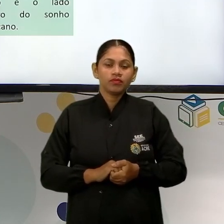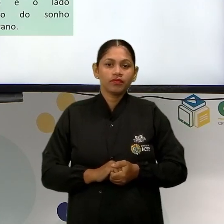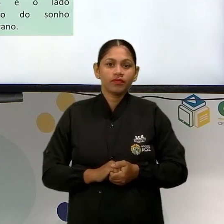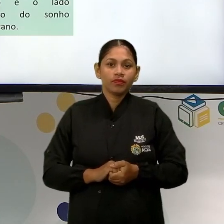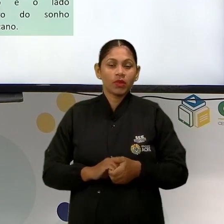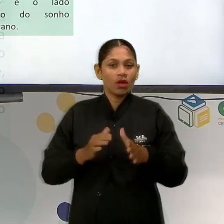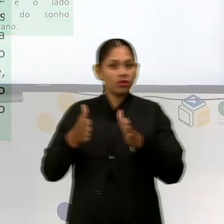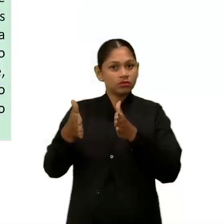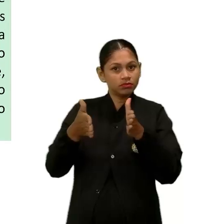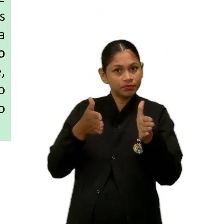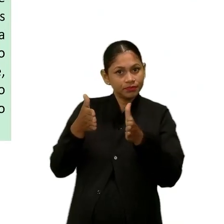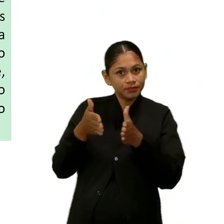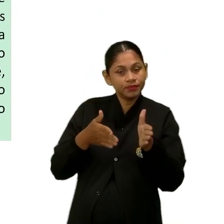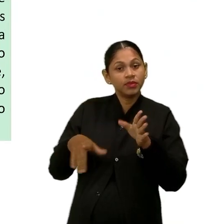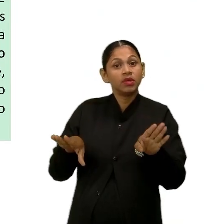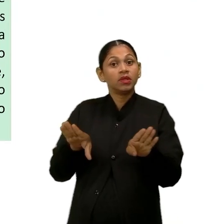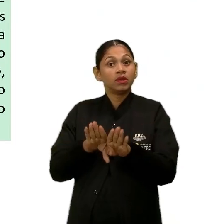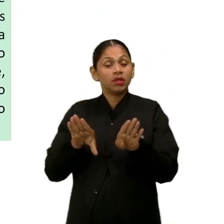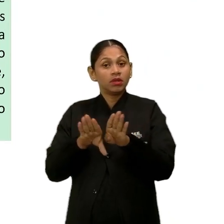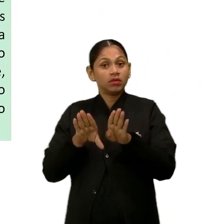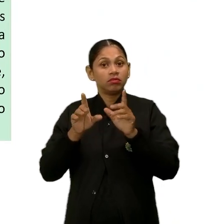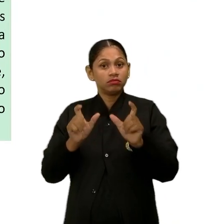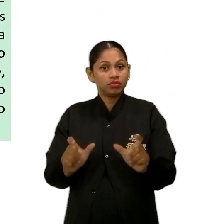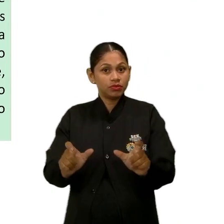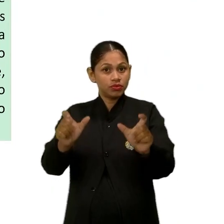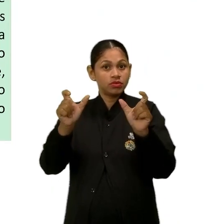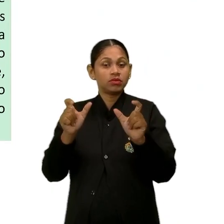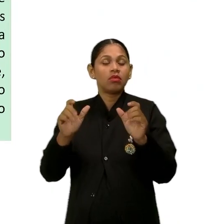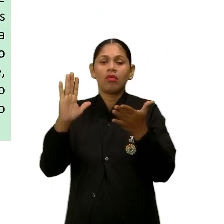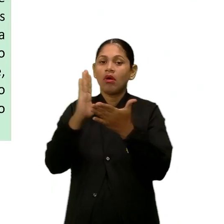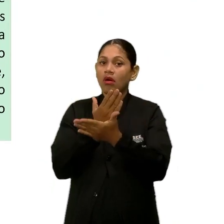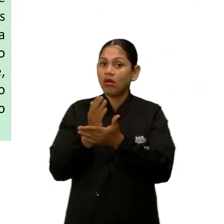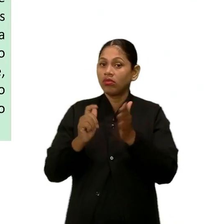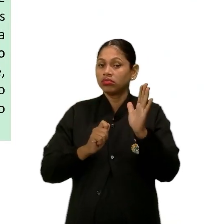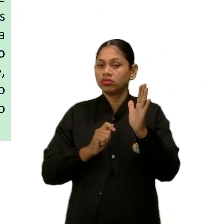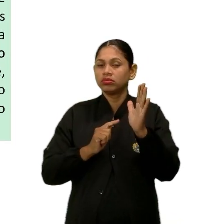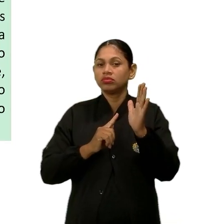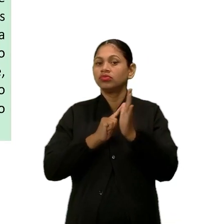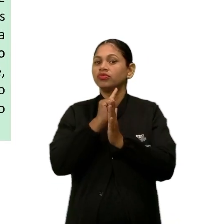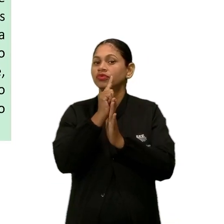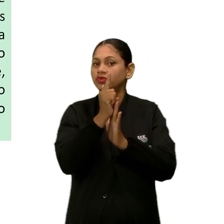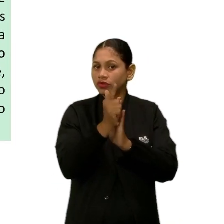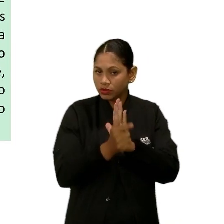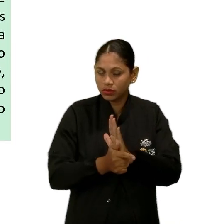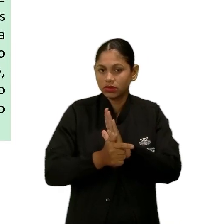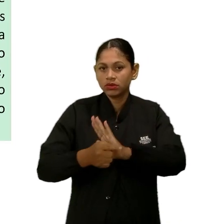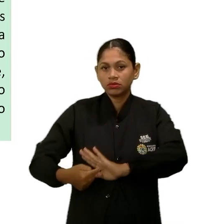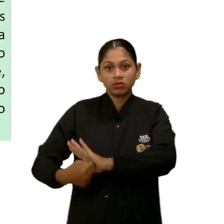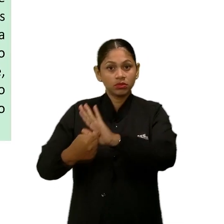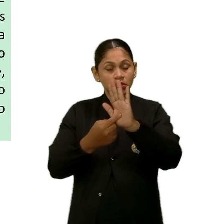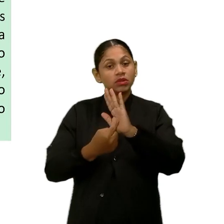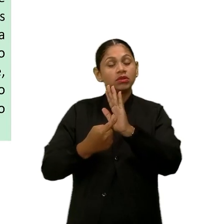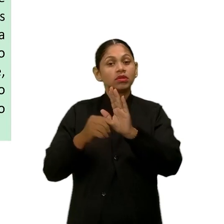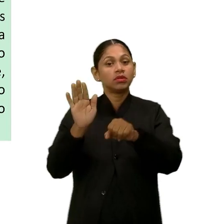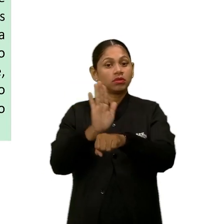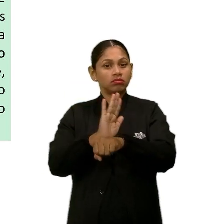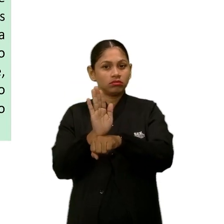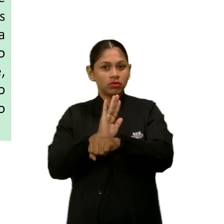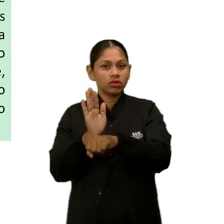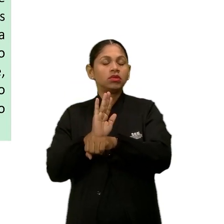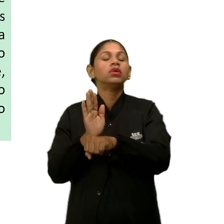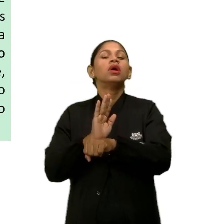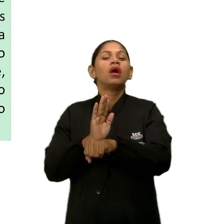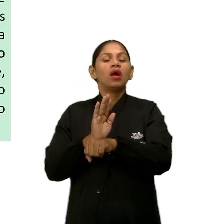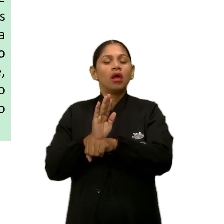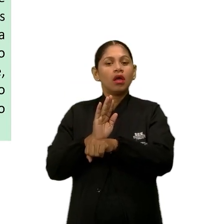Nesse período também foram destaques alguns gêneros de filmes exibidos no cinema, como os gêneros mais